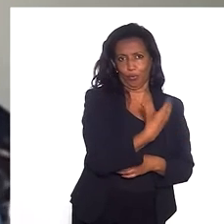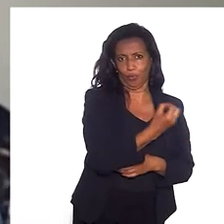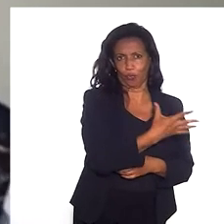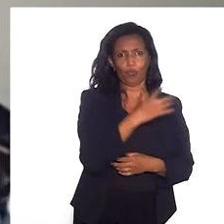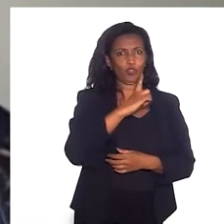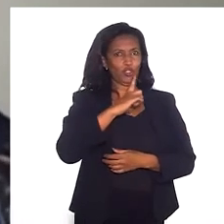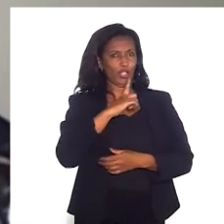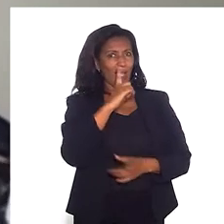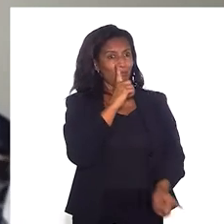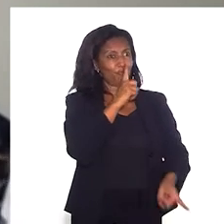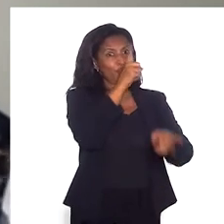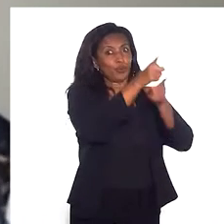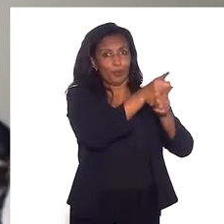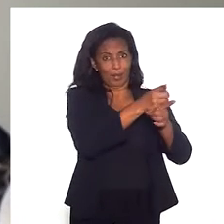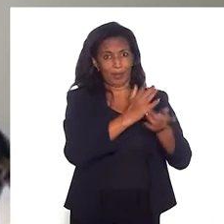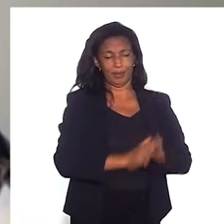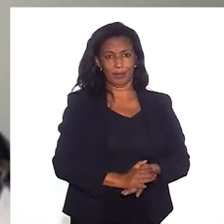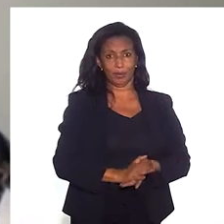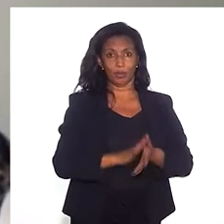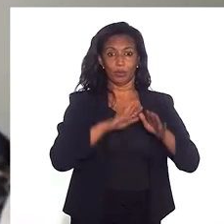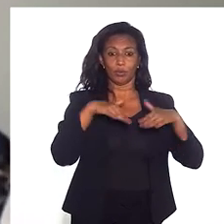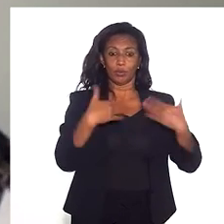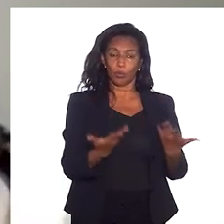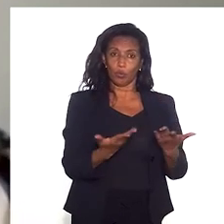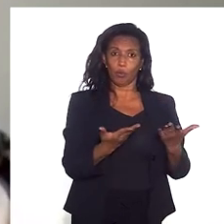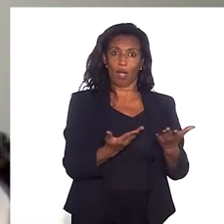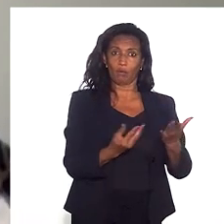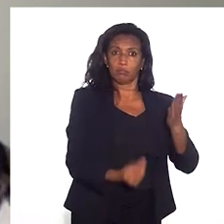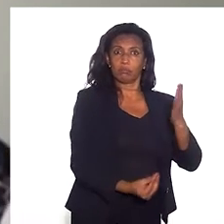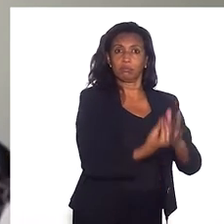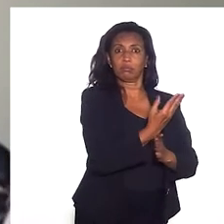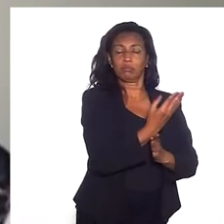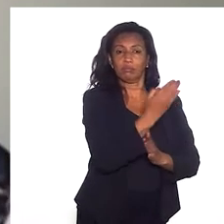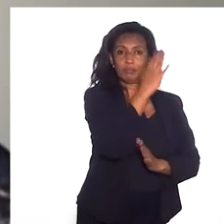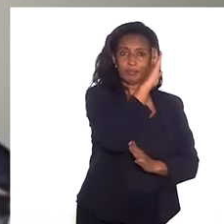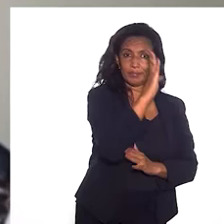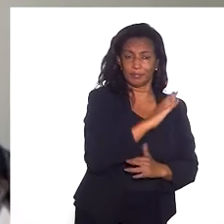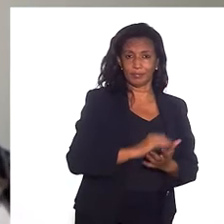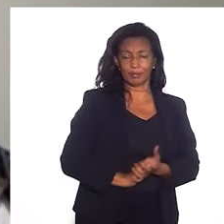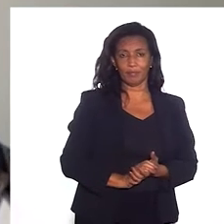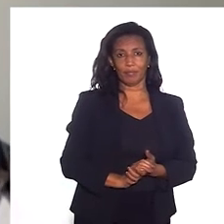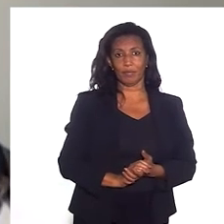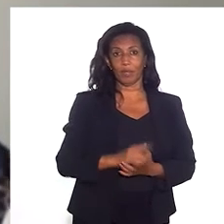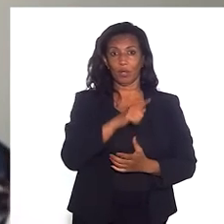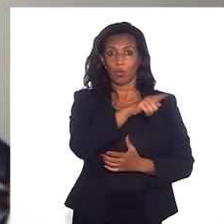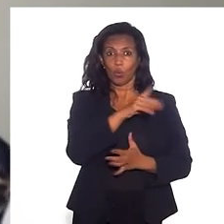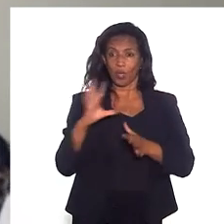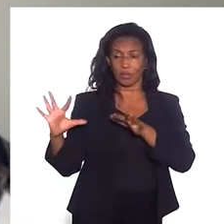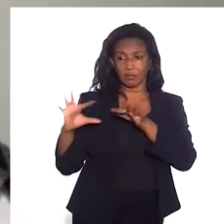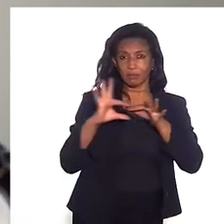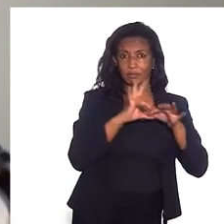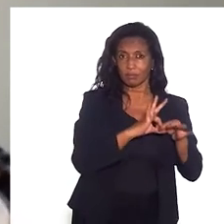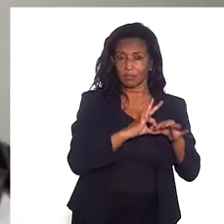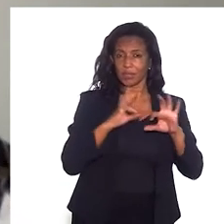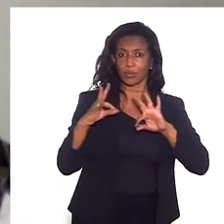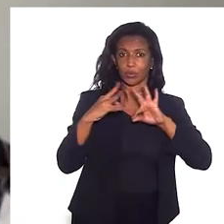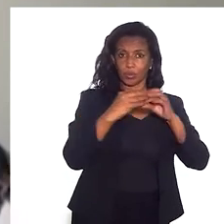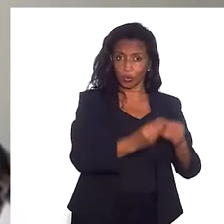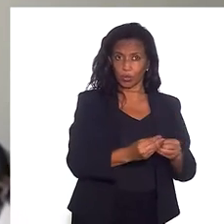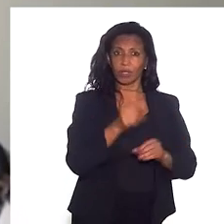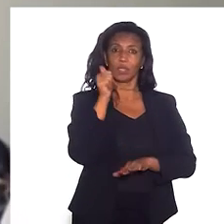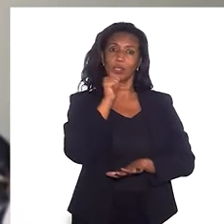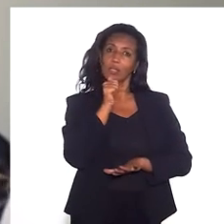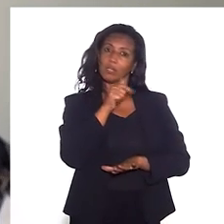novo, já era descoberto, no qual se insere o Brasil. E bem, com essa